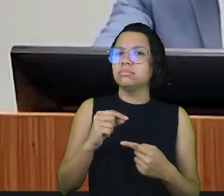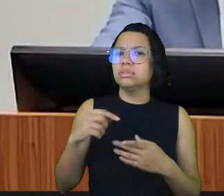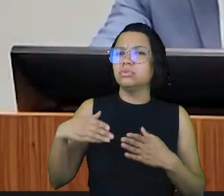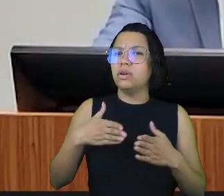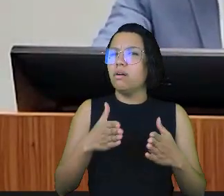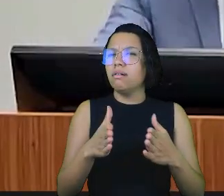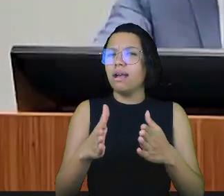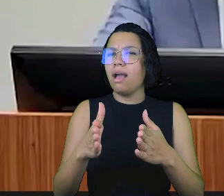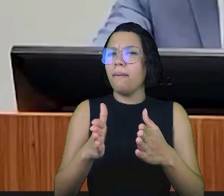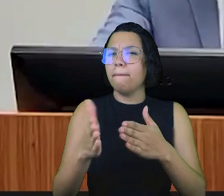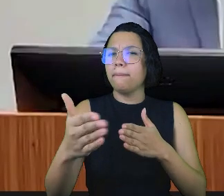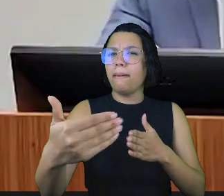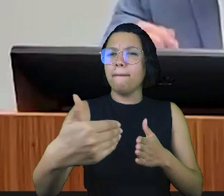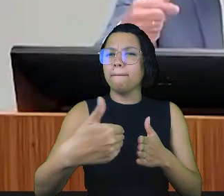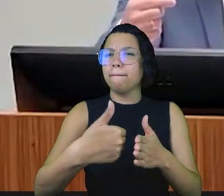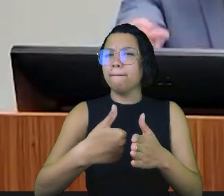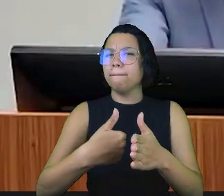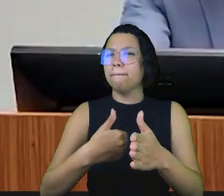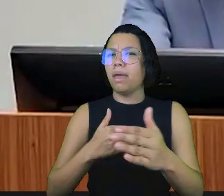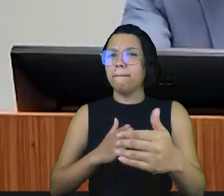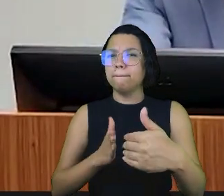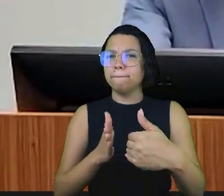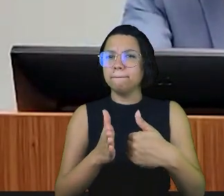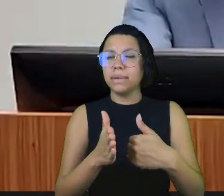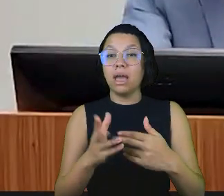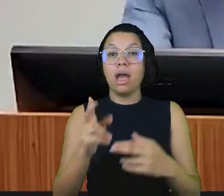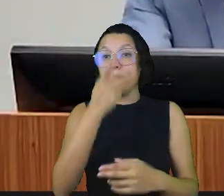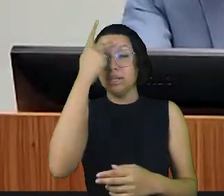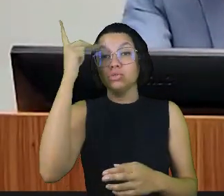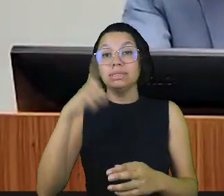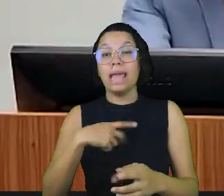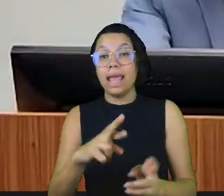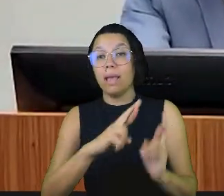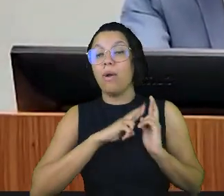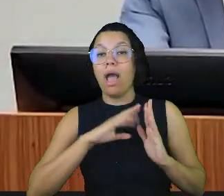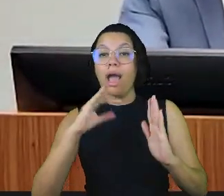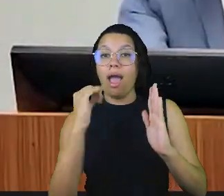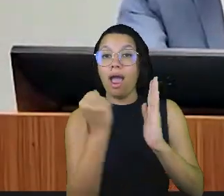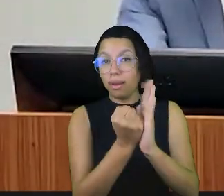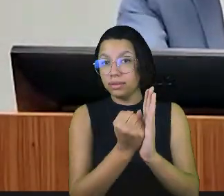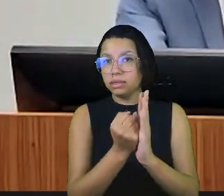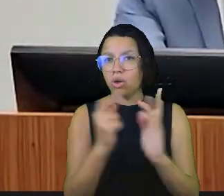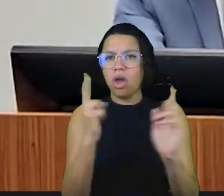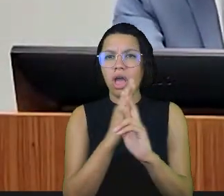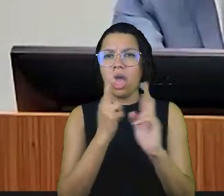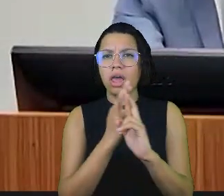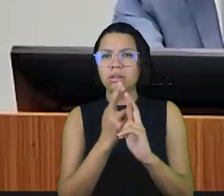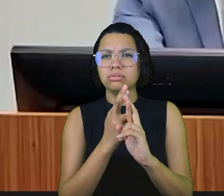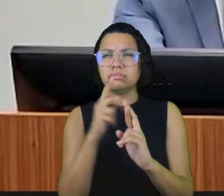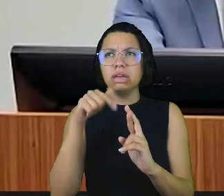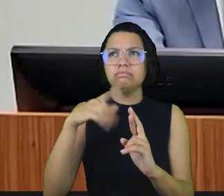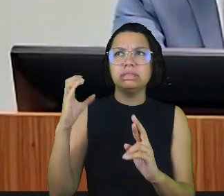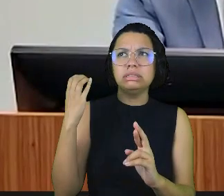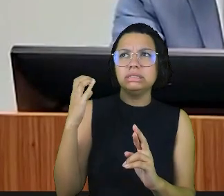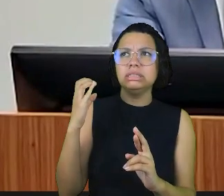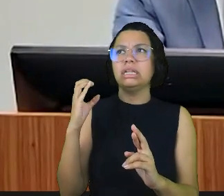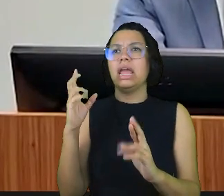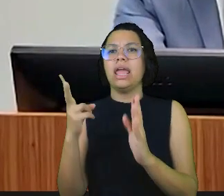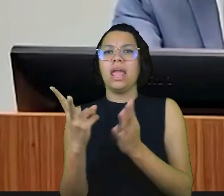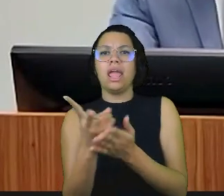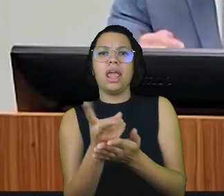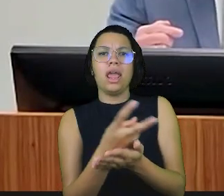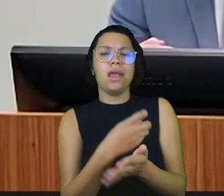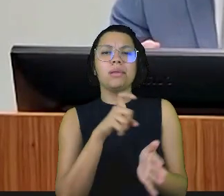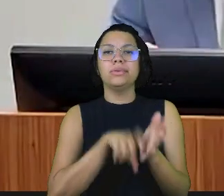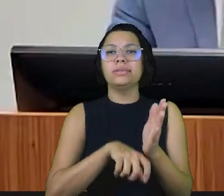via de mão dupla para alguém ter responsabilidade patrimonial em relação a determinado crédito